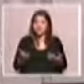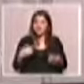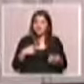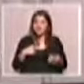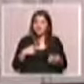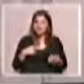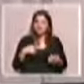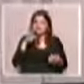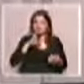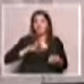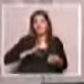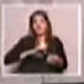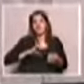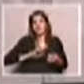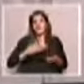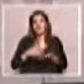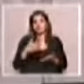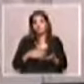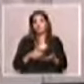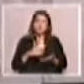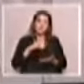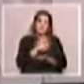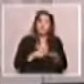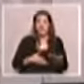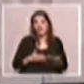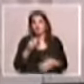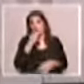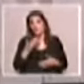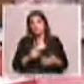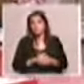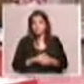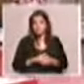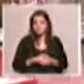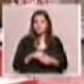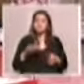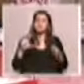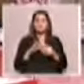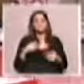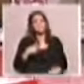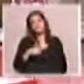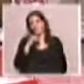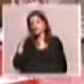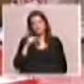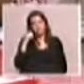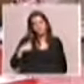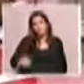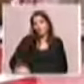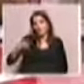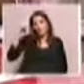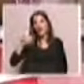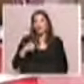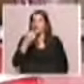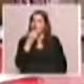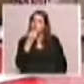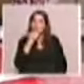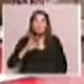tendo o queijo sabendo e utilizar metade. Não é? Mas porquê que, eu pelo menos falo em relação a mim, eu tenho este hábito, não é? Desde pequenina fui ensinada a gostar de, sobretudo,